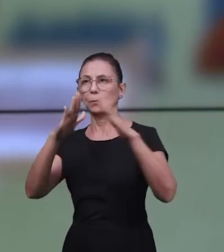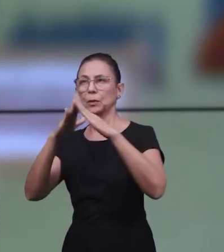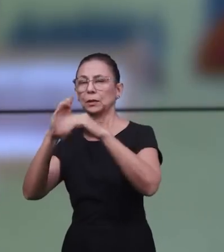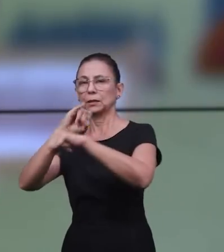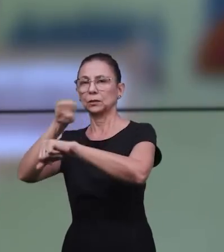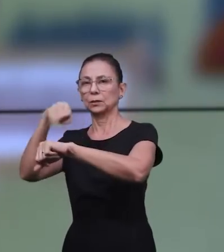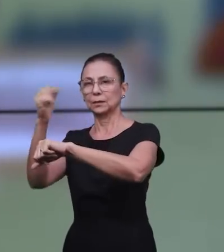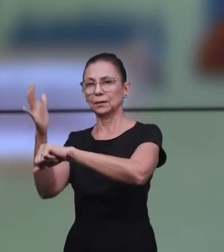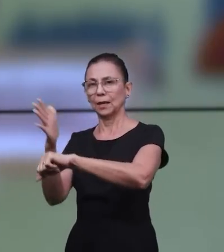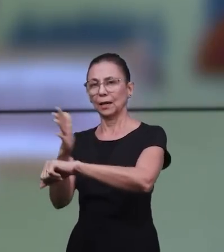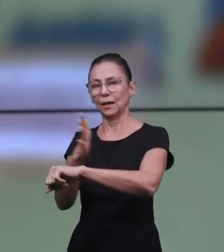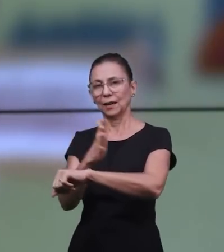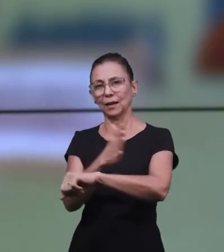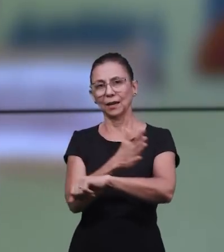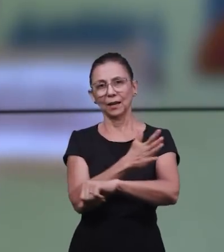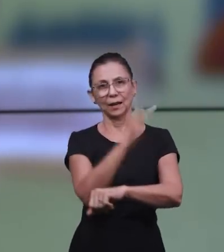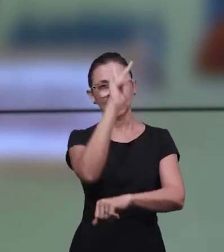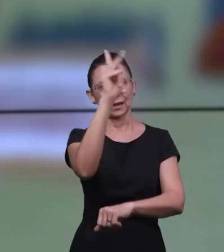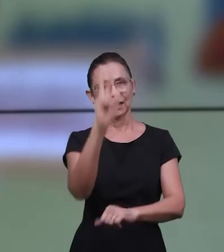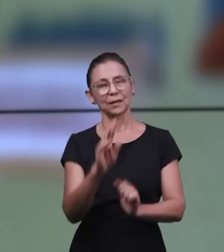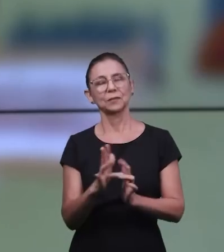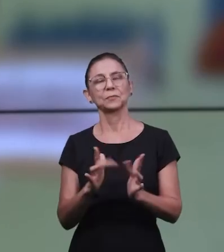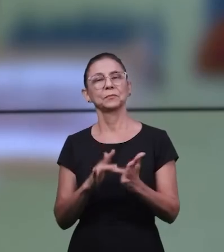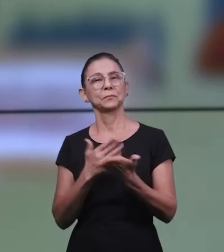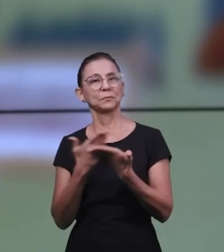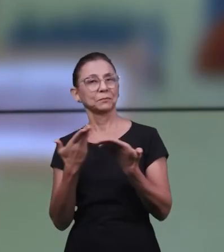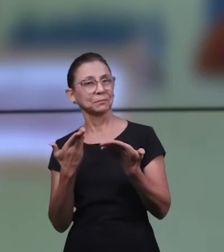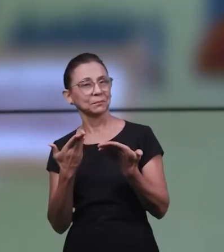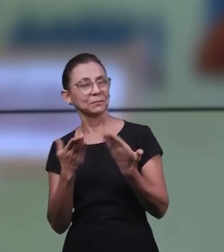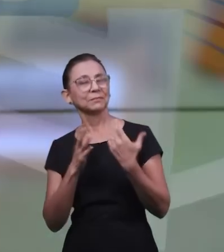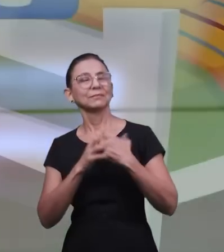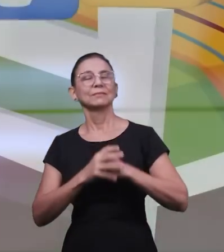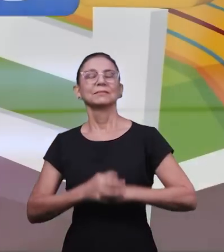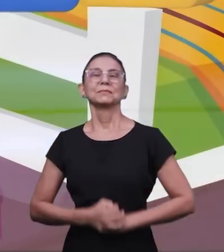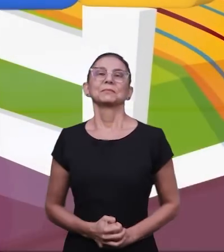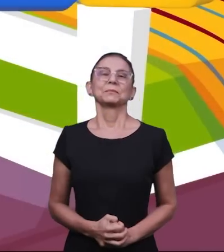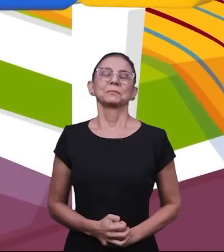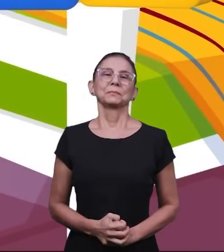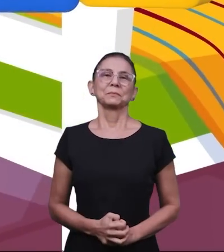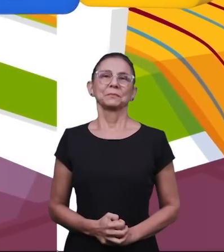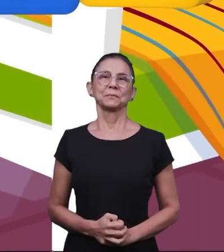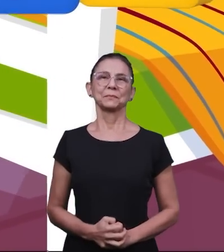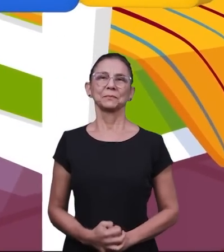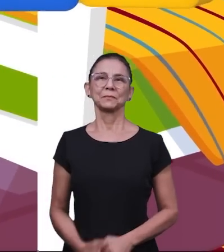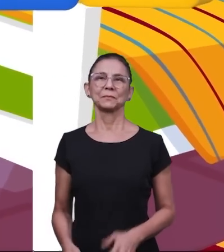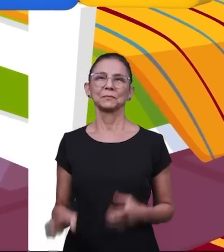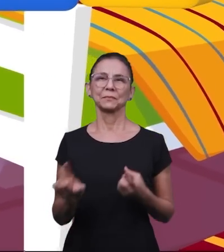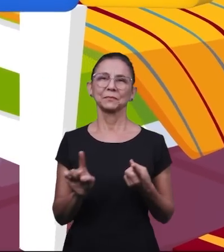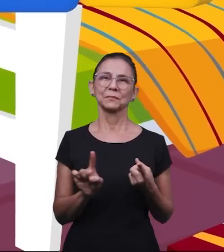na Jerusalém celestial. A paz do Senhor Jesus.